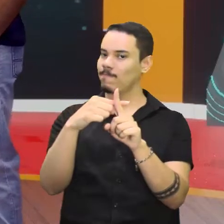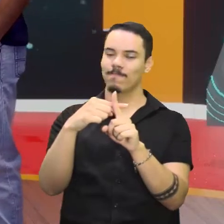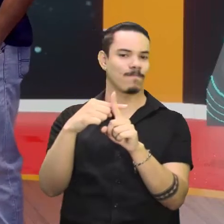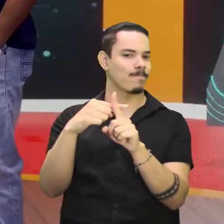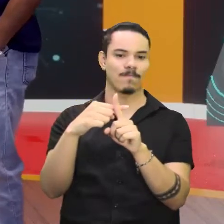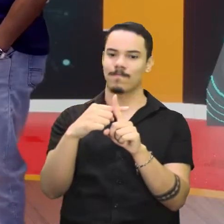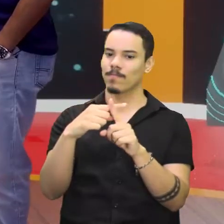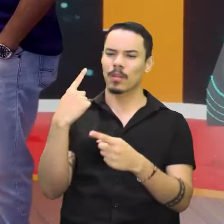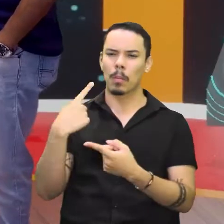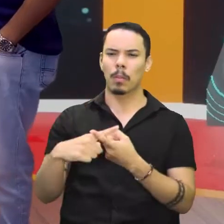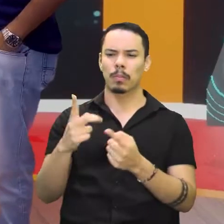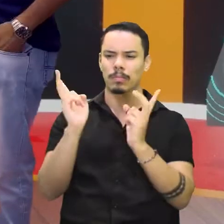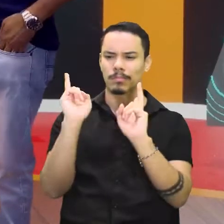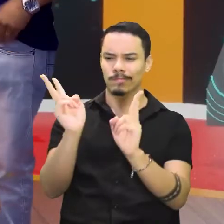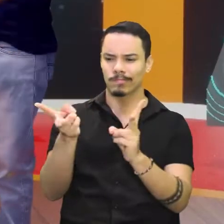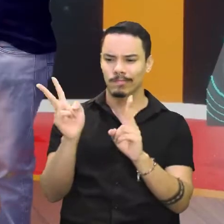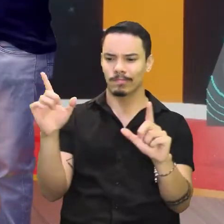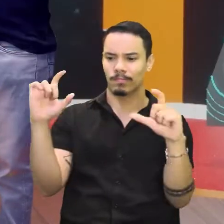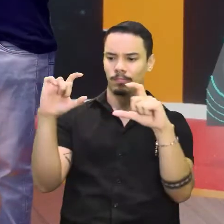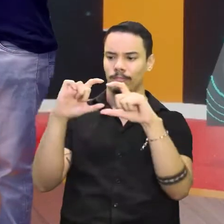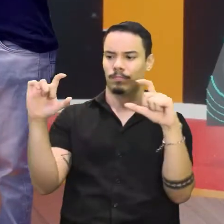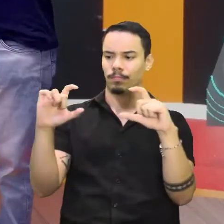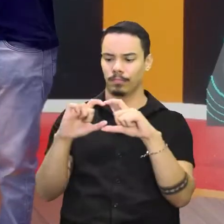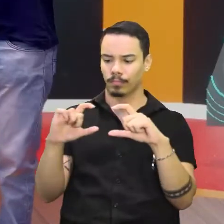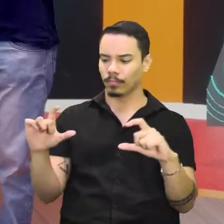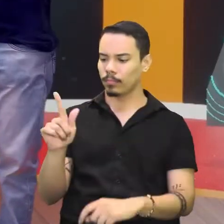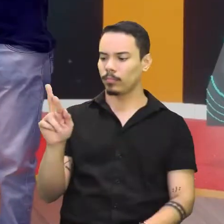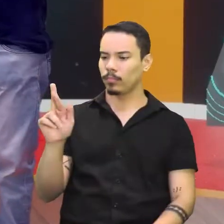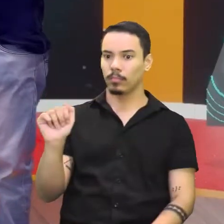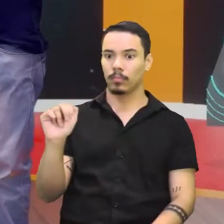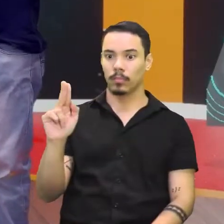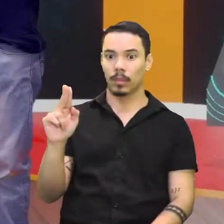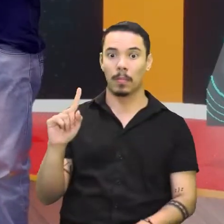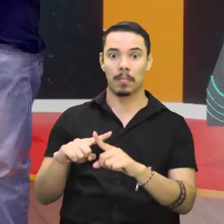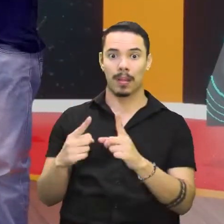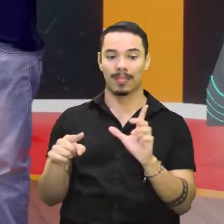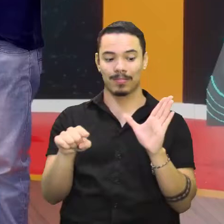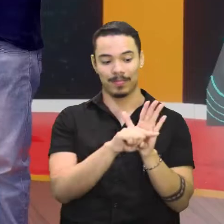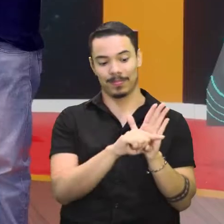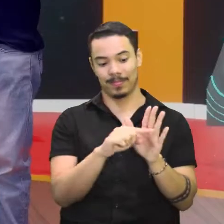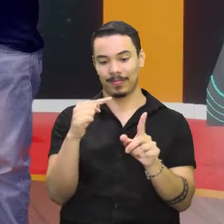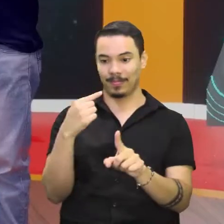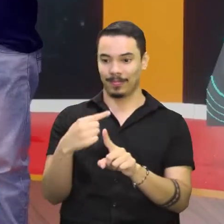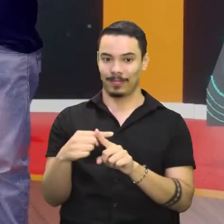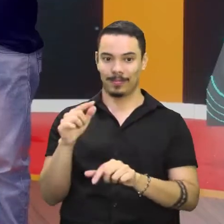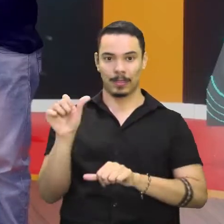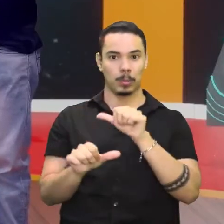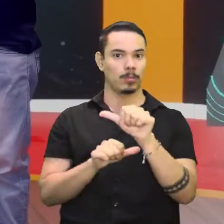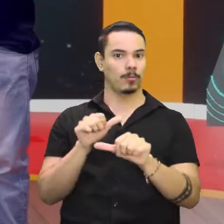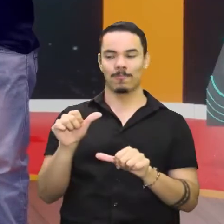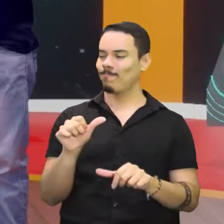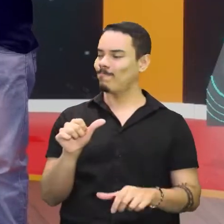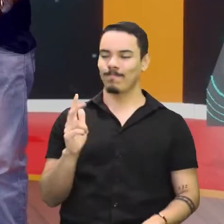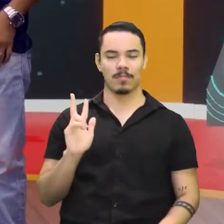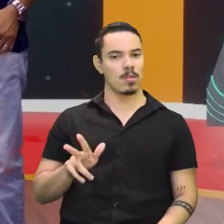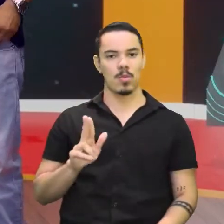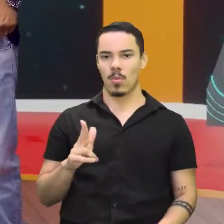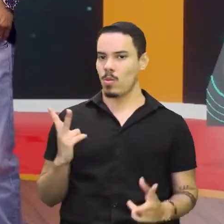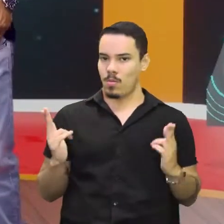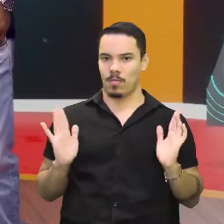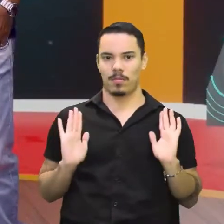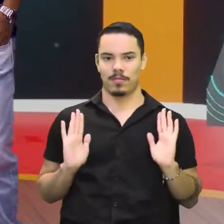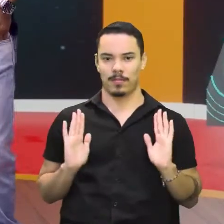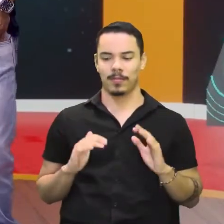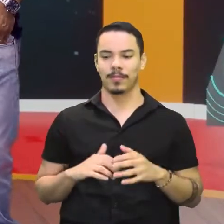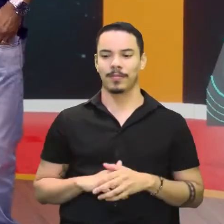parte literal, o mesmo grau, só um sinal mudou, muda tudo, ele não é igual. Isso mesmo.